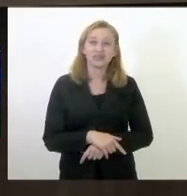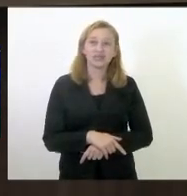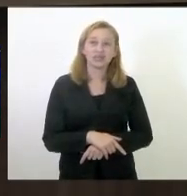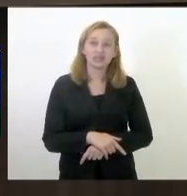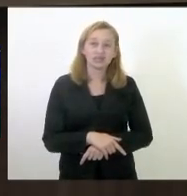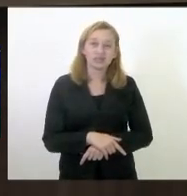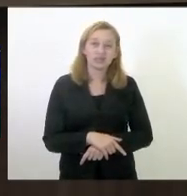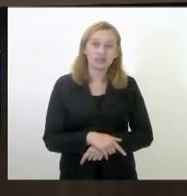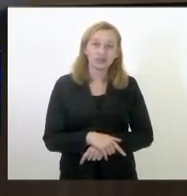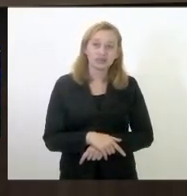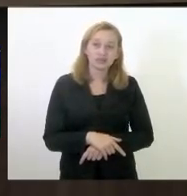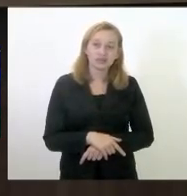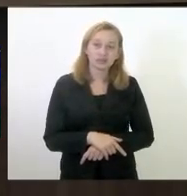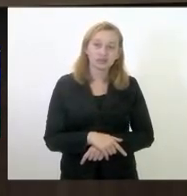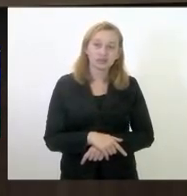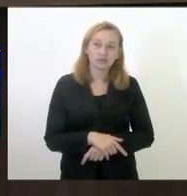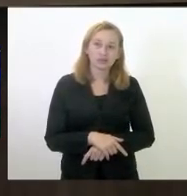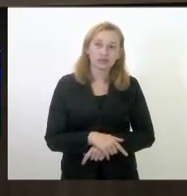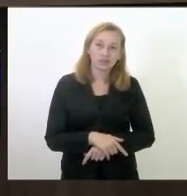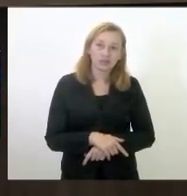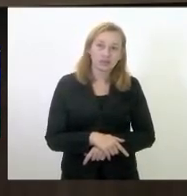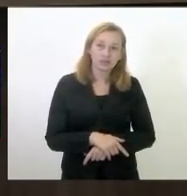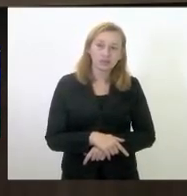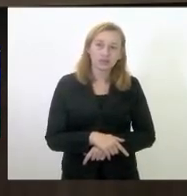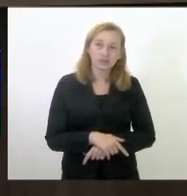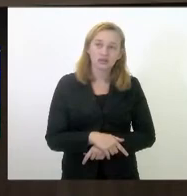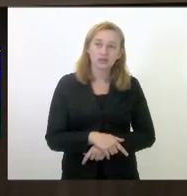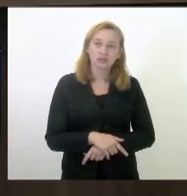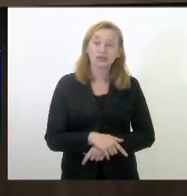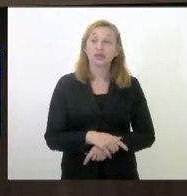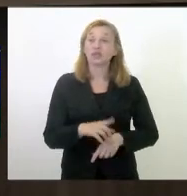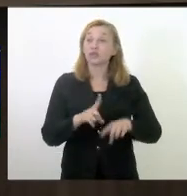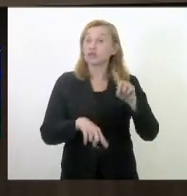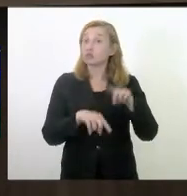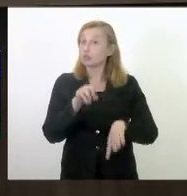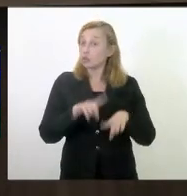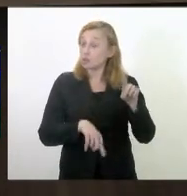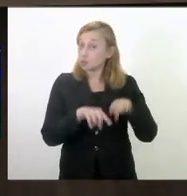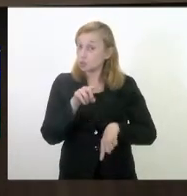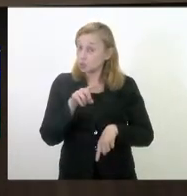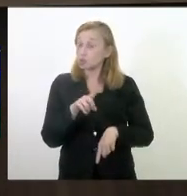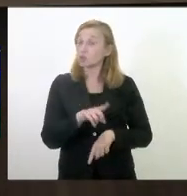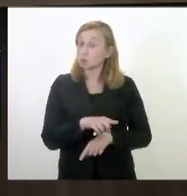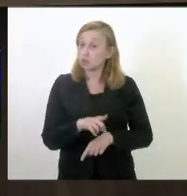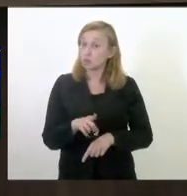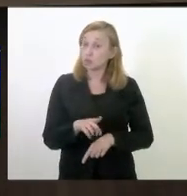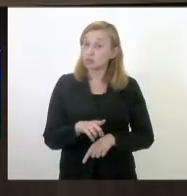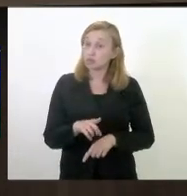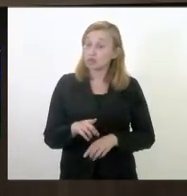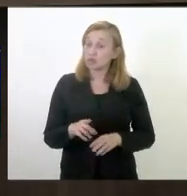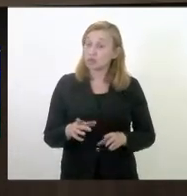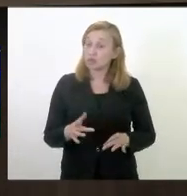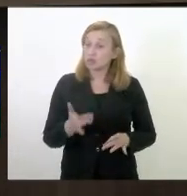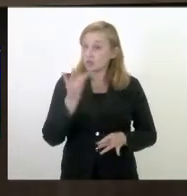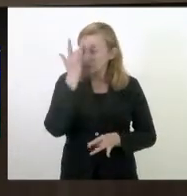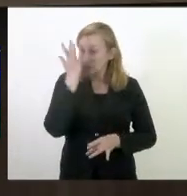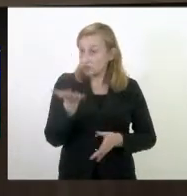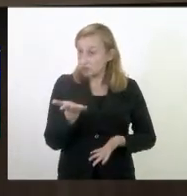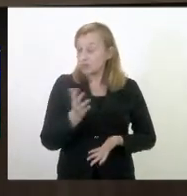que é, de fato, dar esse alimento, este produto, de forma ainda mais acessível na